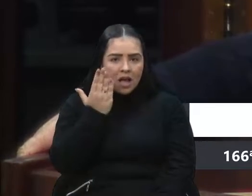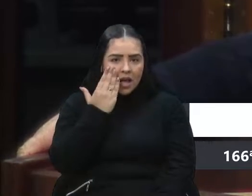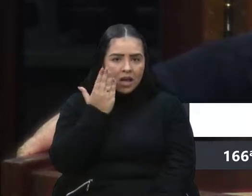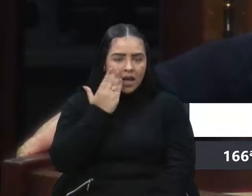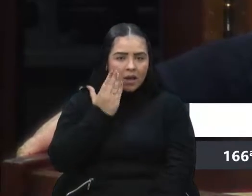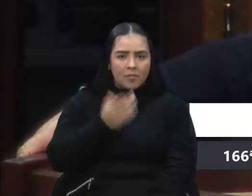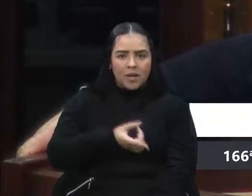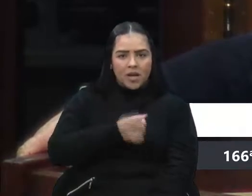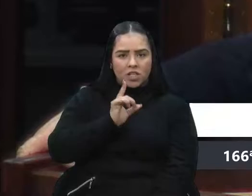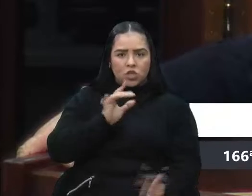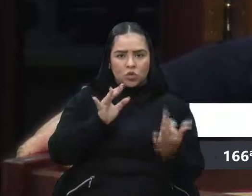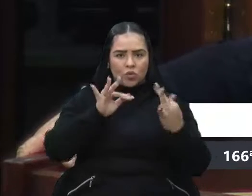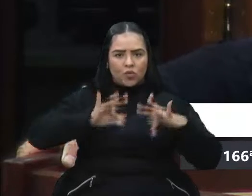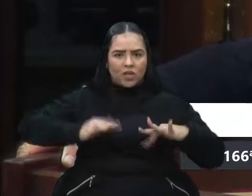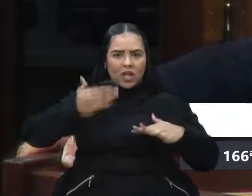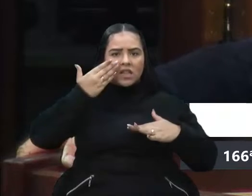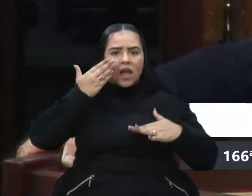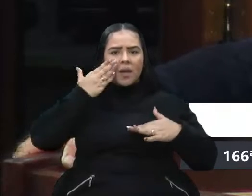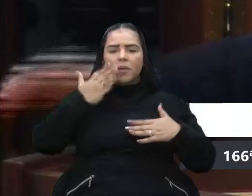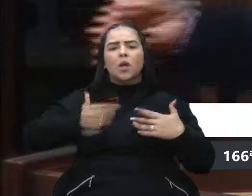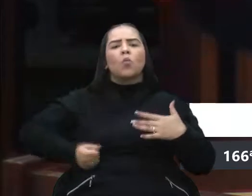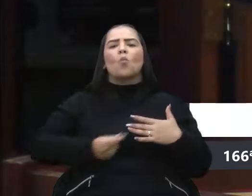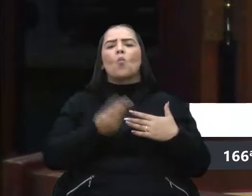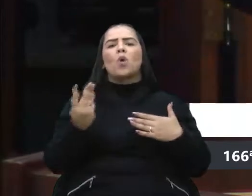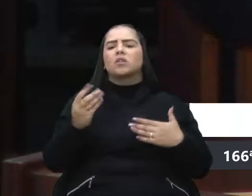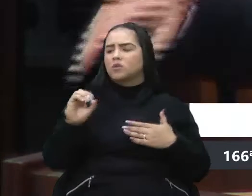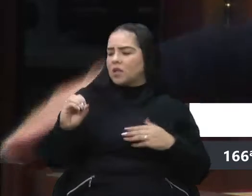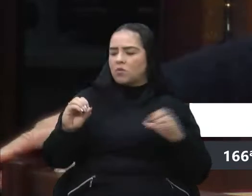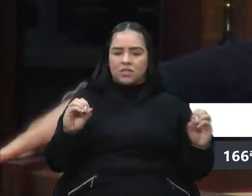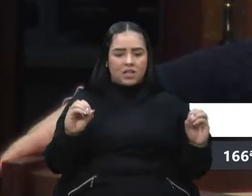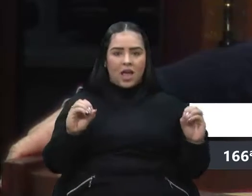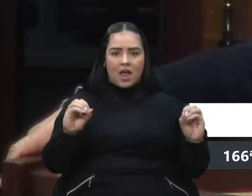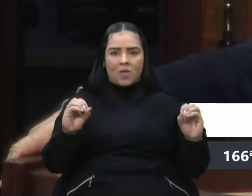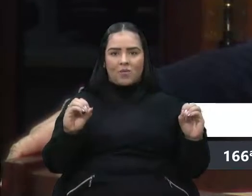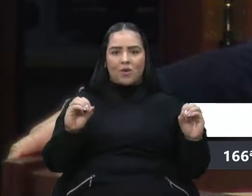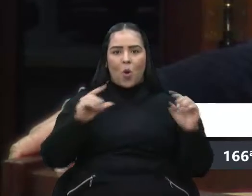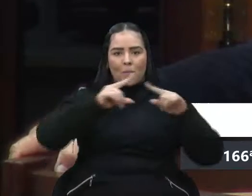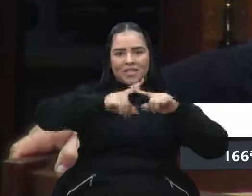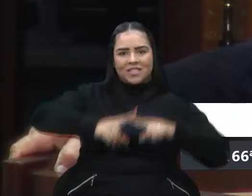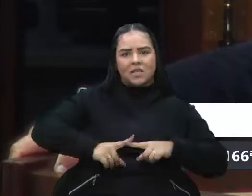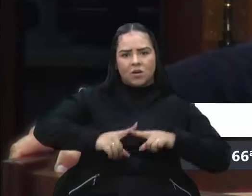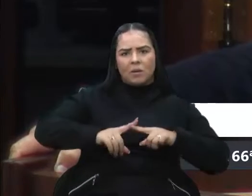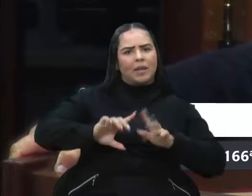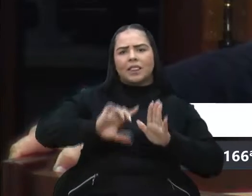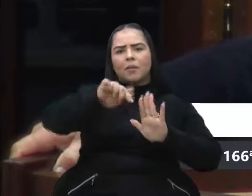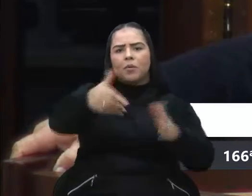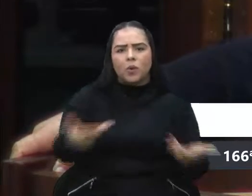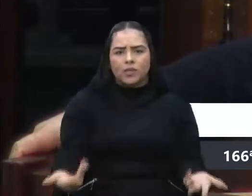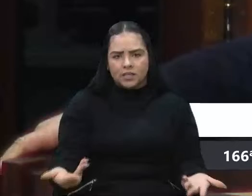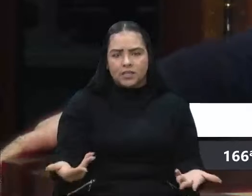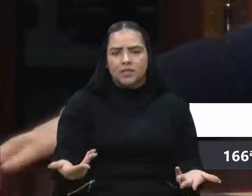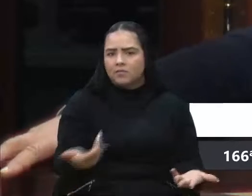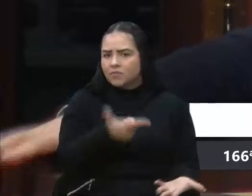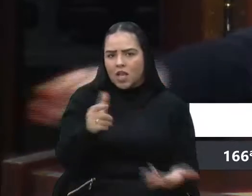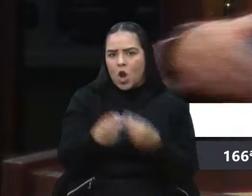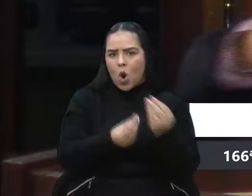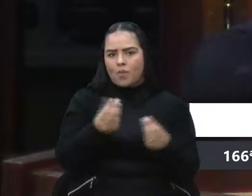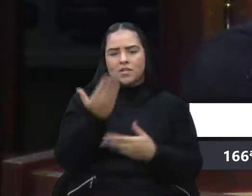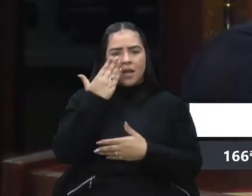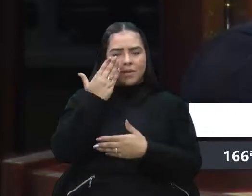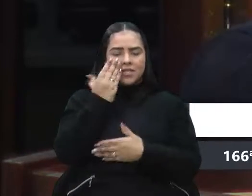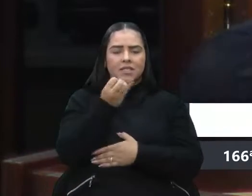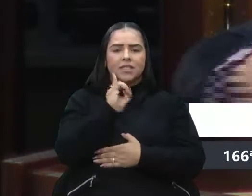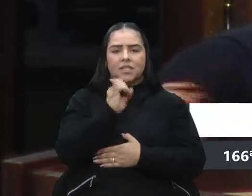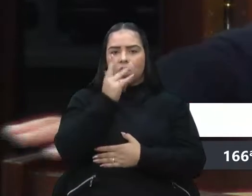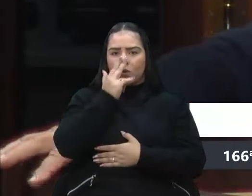Antes do jogo é fácil, é 0-0. Mas depois do jogo ninguém sabe. Então, quem não esteve à frente, como